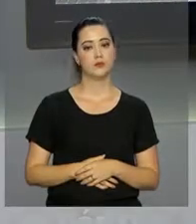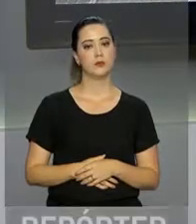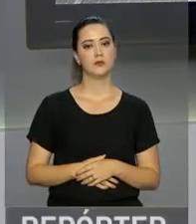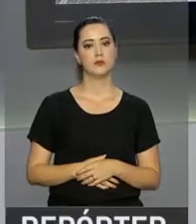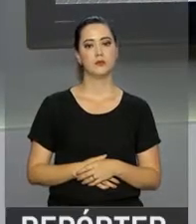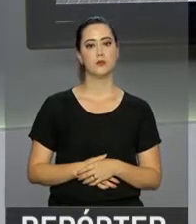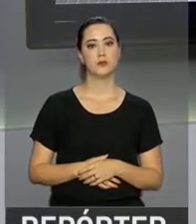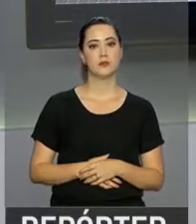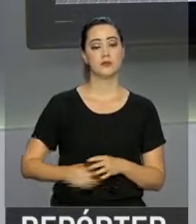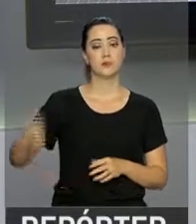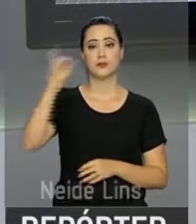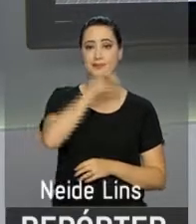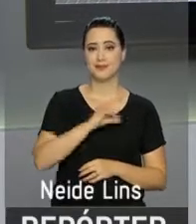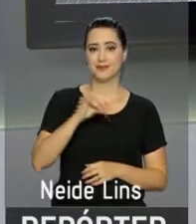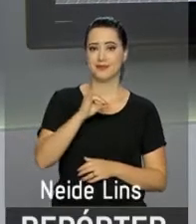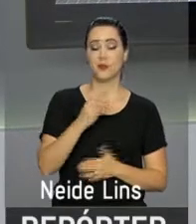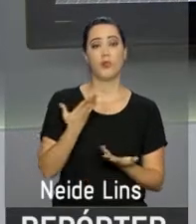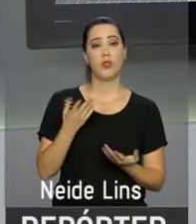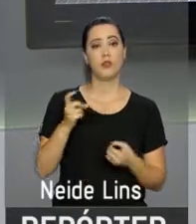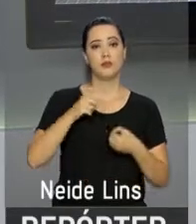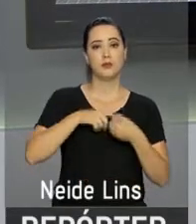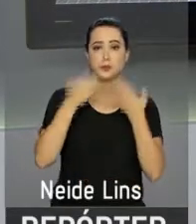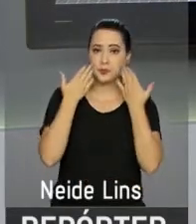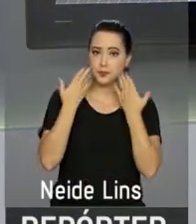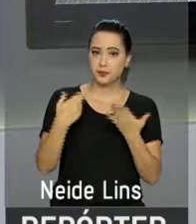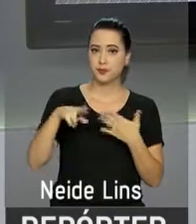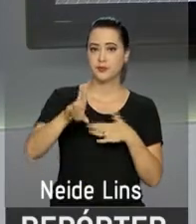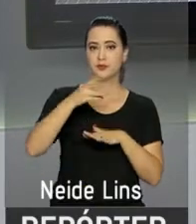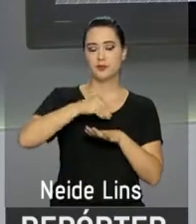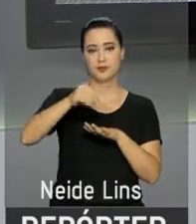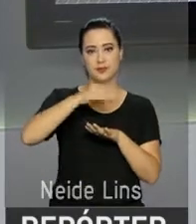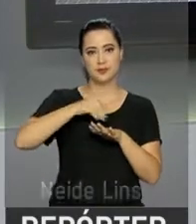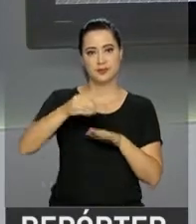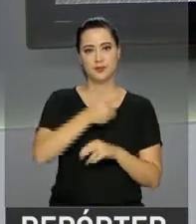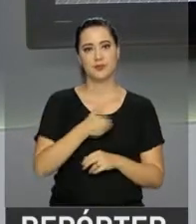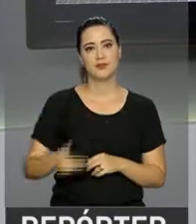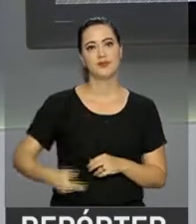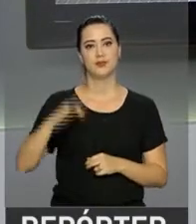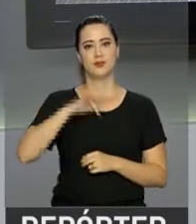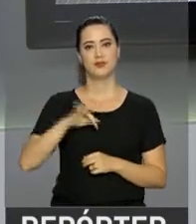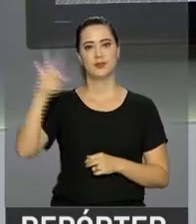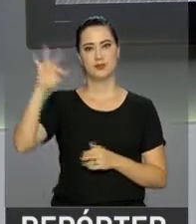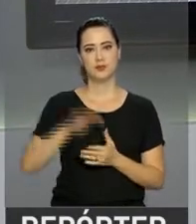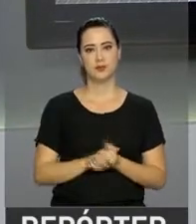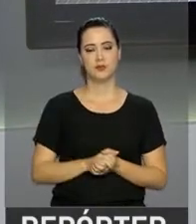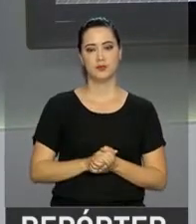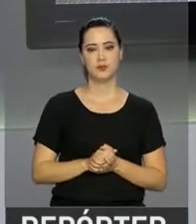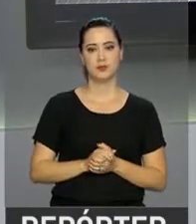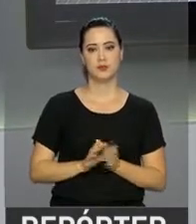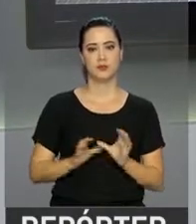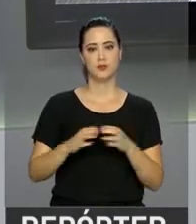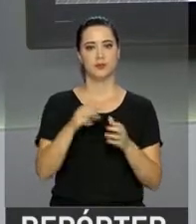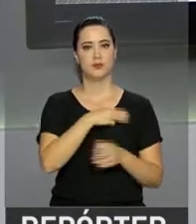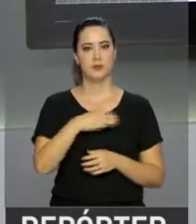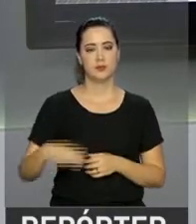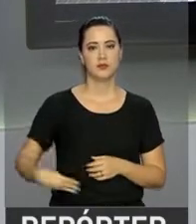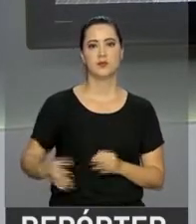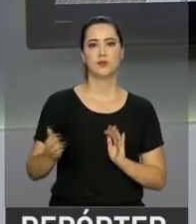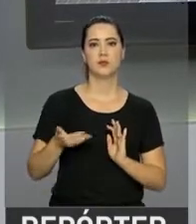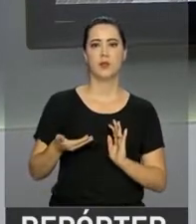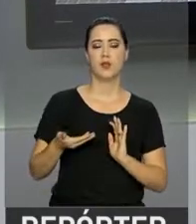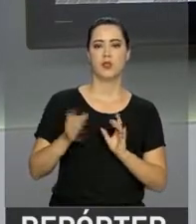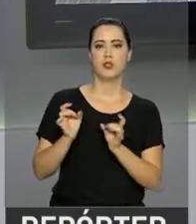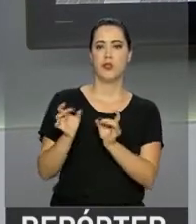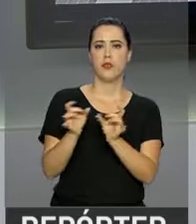lá estamos de volta com recuo repórter nbr trazendo pra você as notícias do governo federal os ministros da câmara